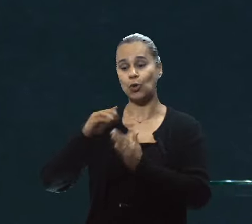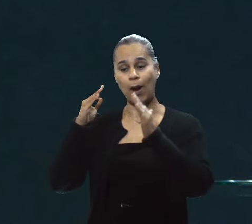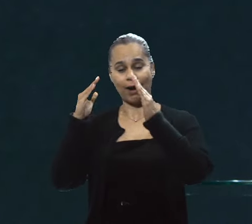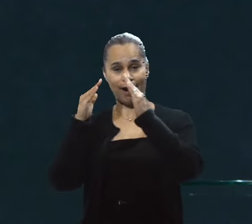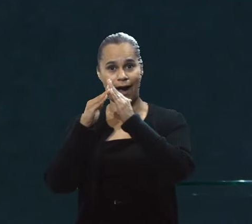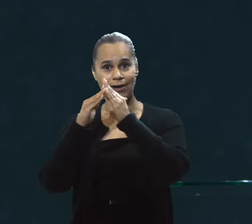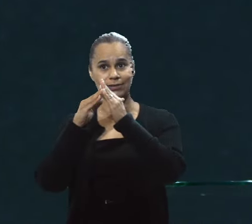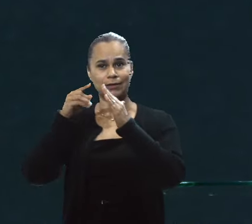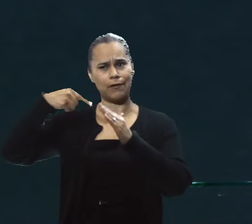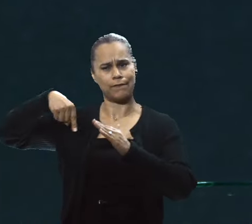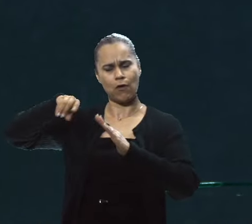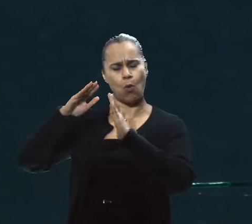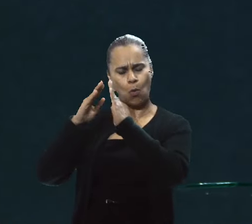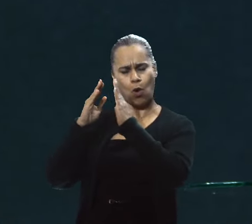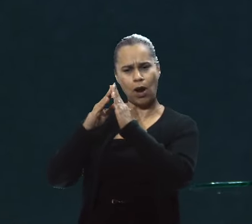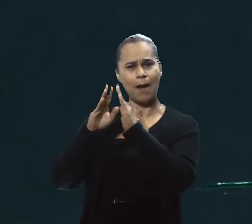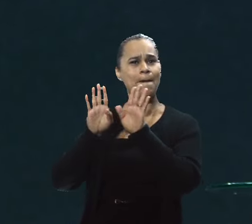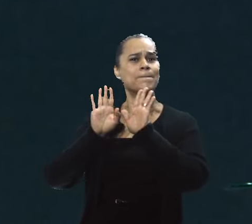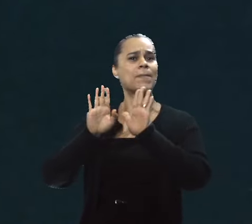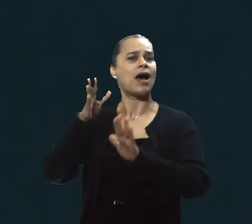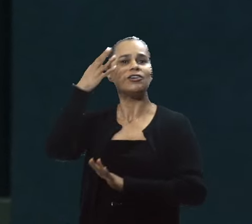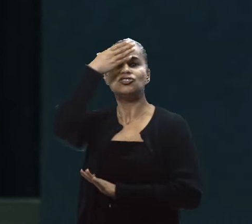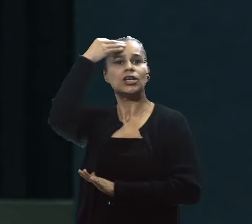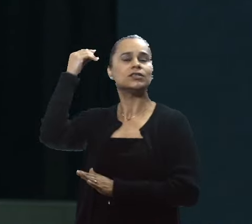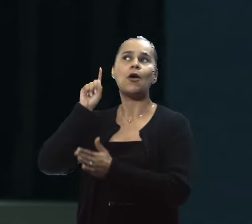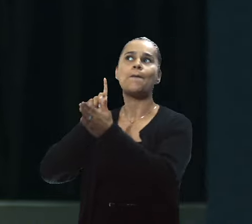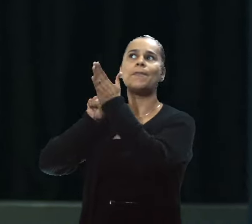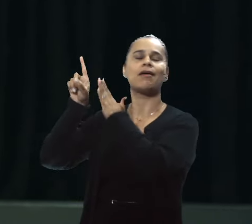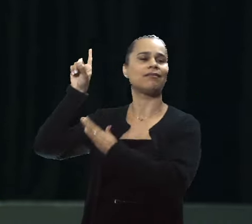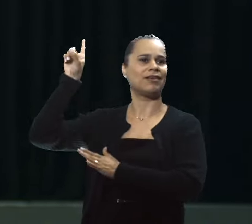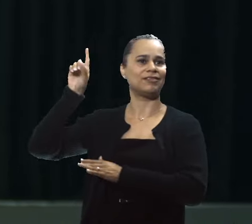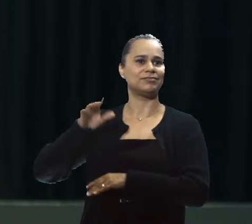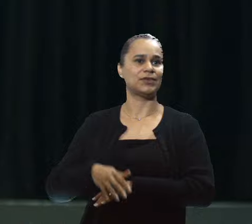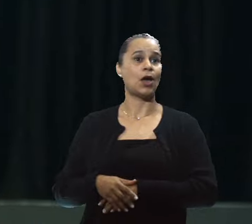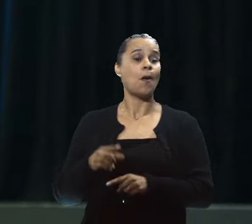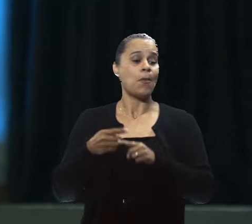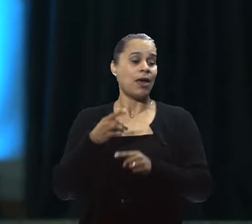Senhor. Porque sabe por quê? Porque ele tinha medo que Deus dissesse que não.